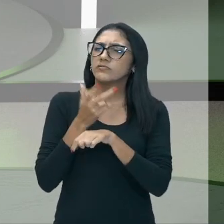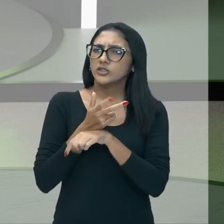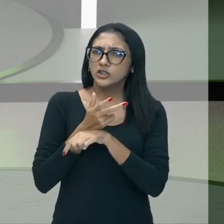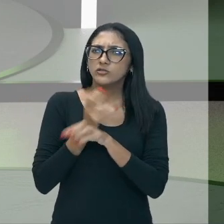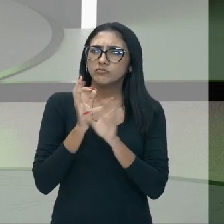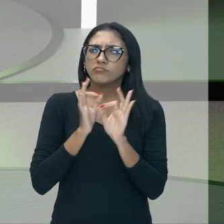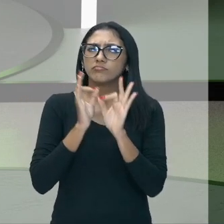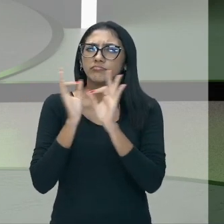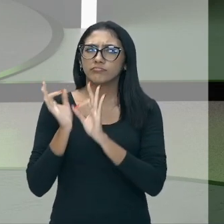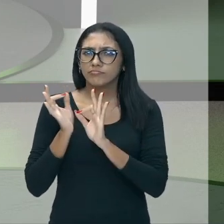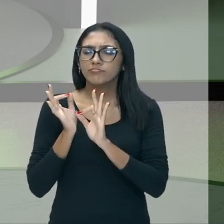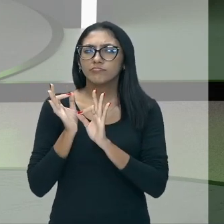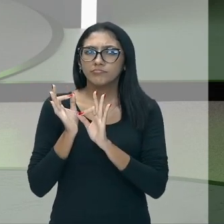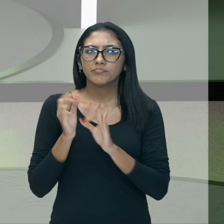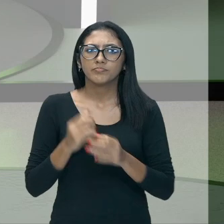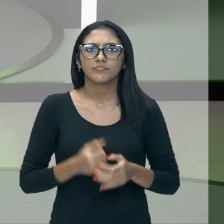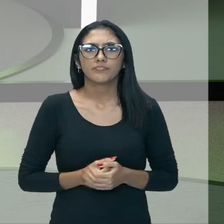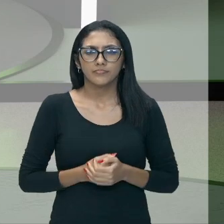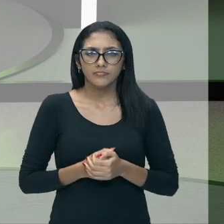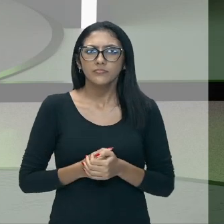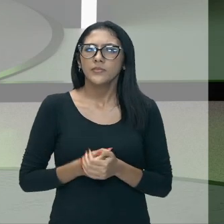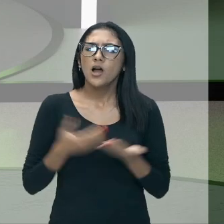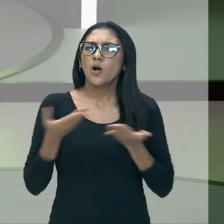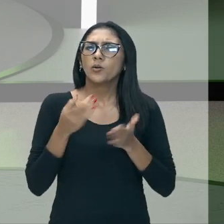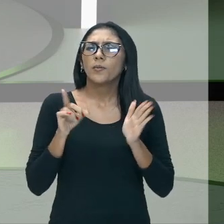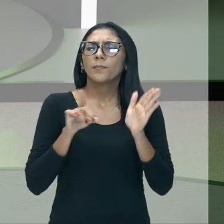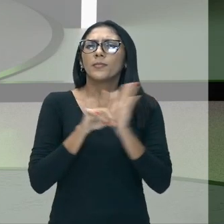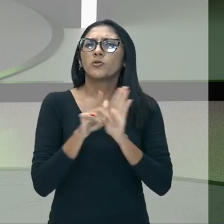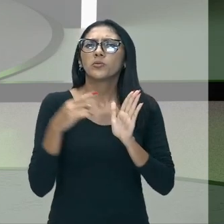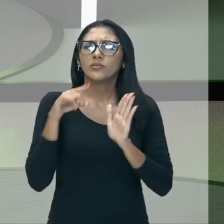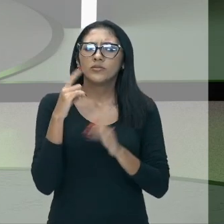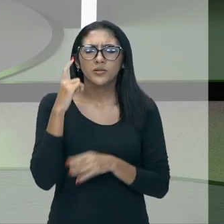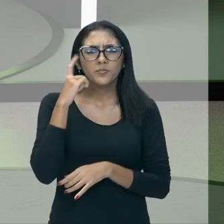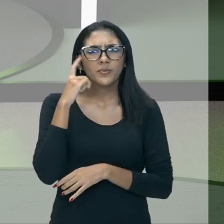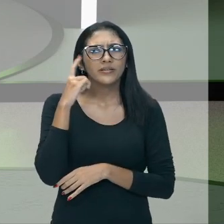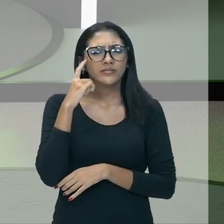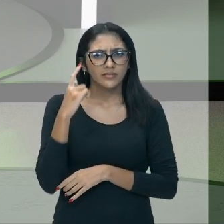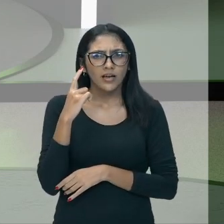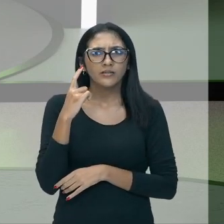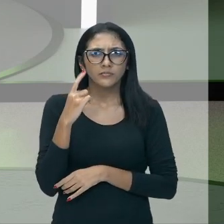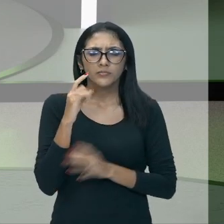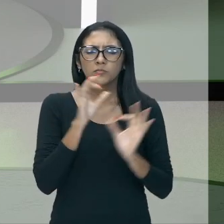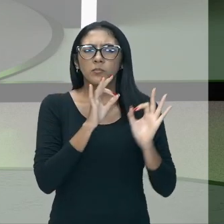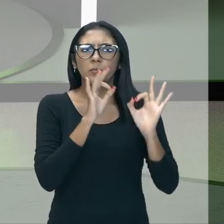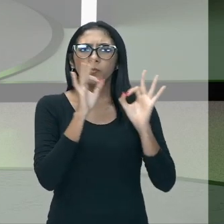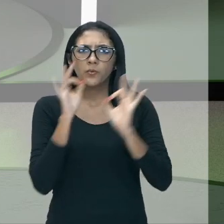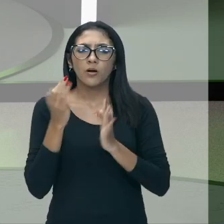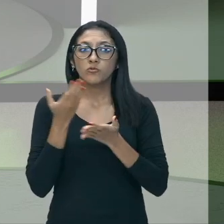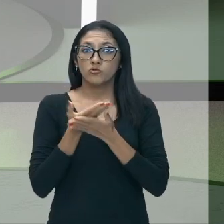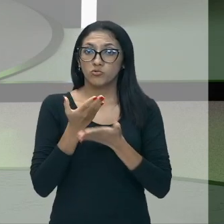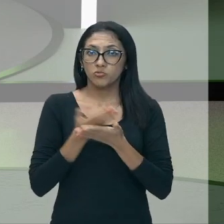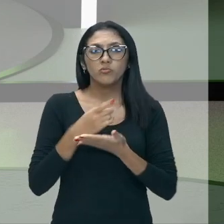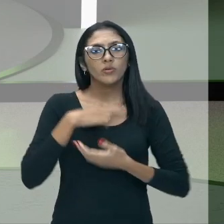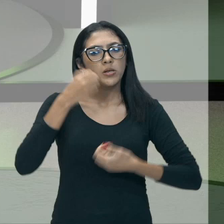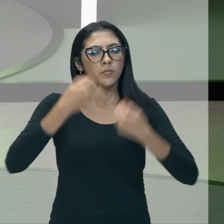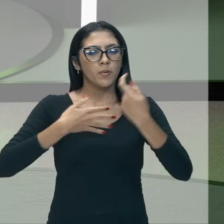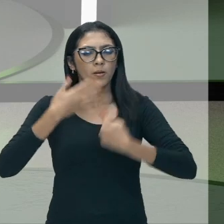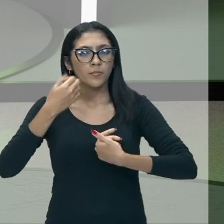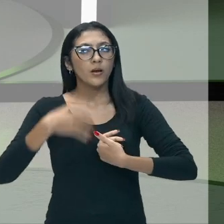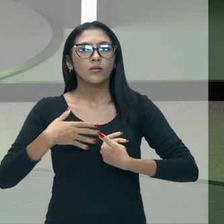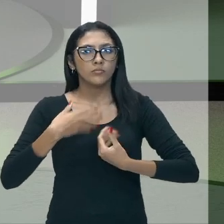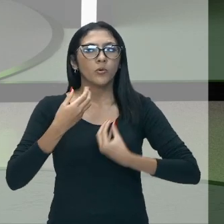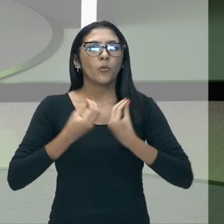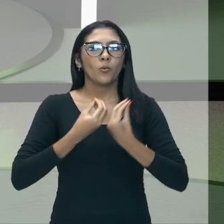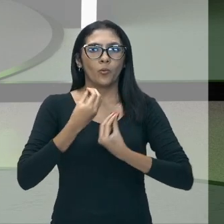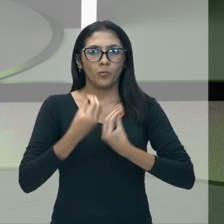também porque deixo aqui um questionamento para você. Na aula, nós vamos ter o seguinte,